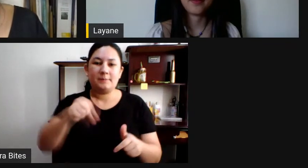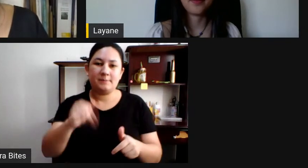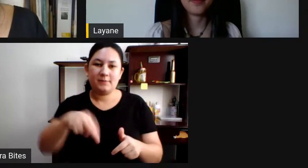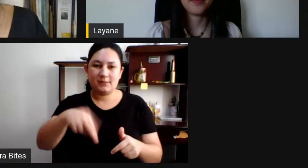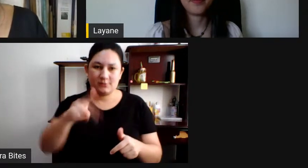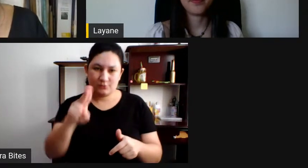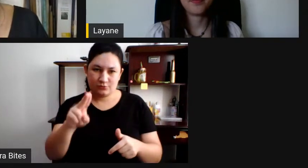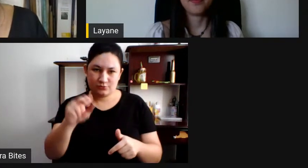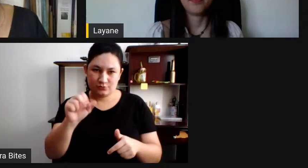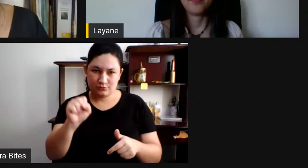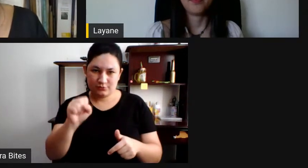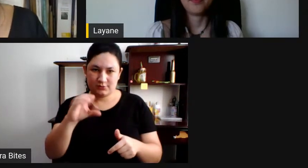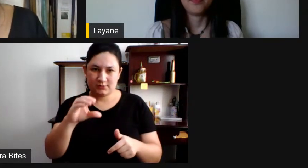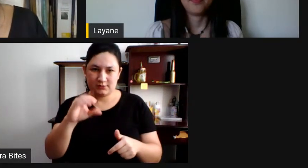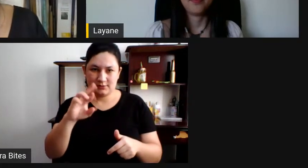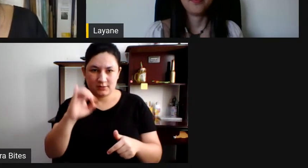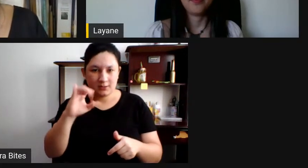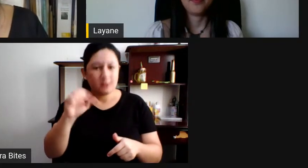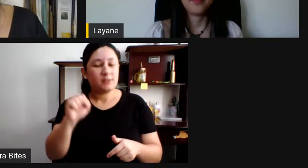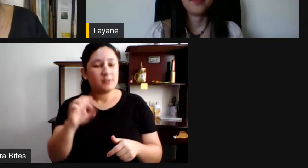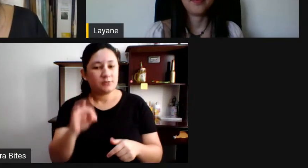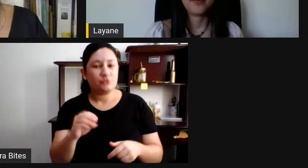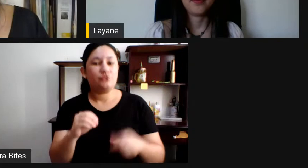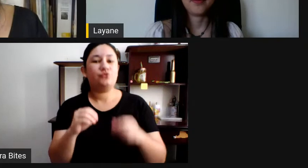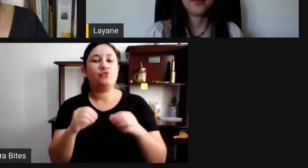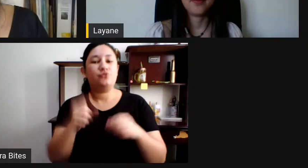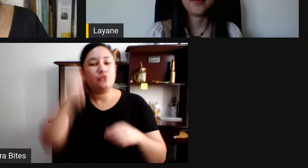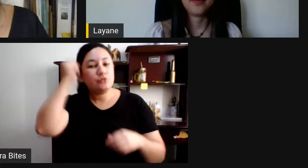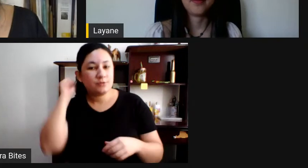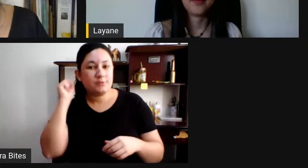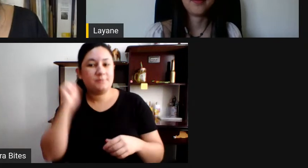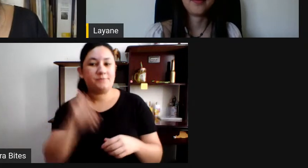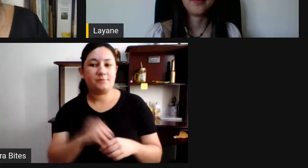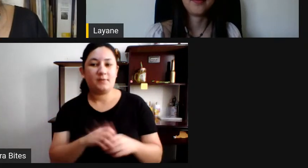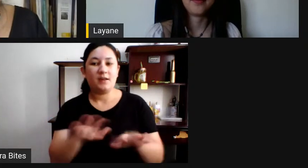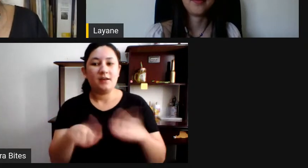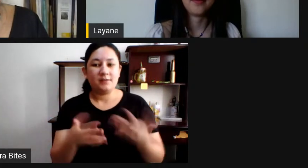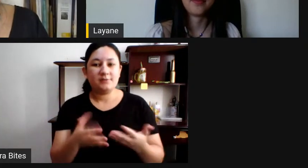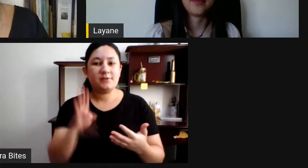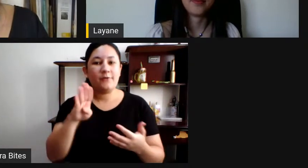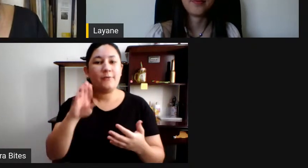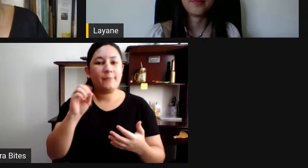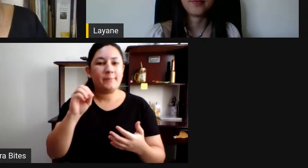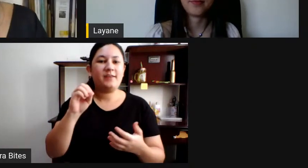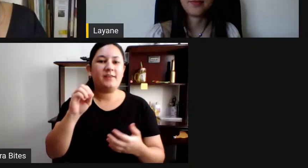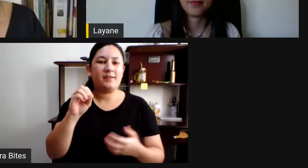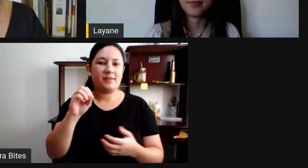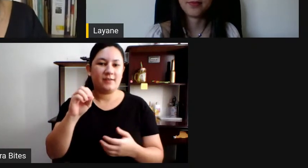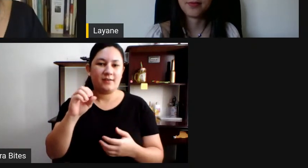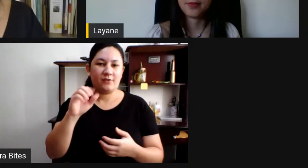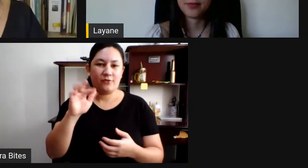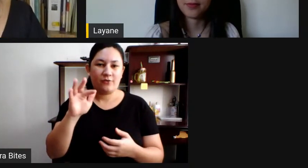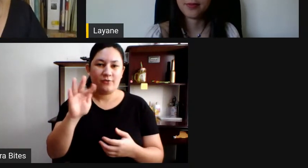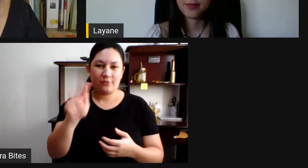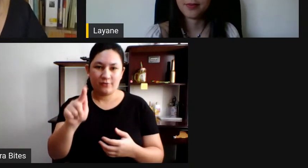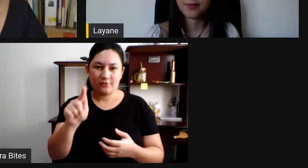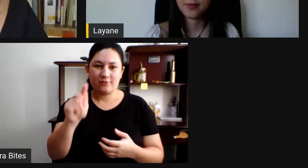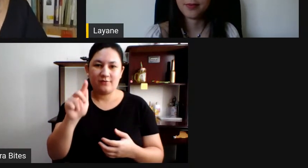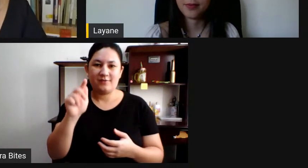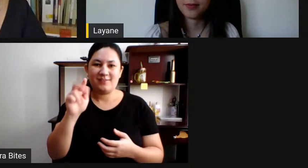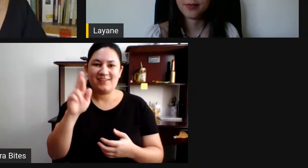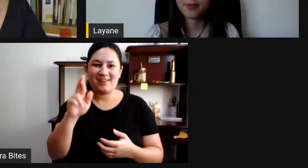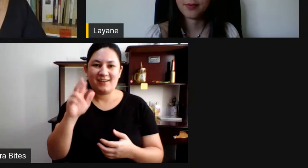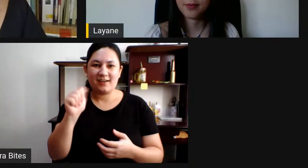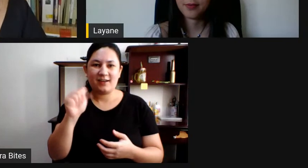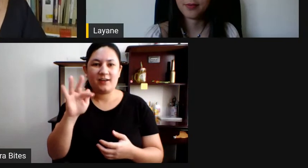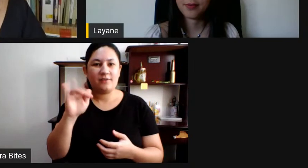a bibliografia sobre os manuscritos do Sossir ela é muito mais extensa existe há muito mais tempo na Europa